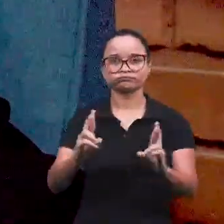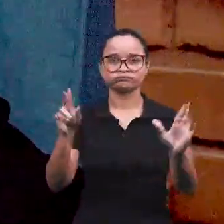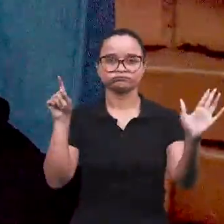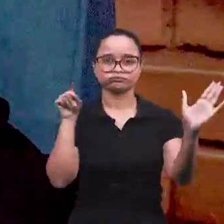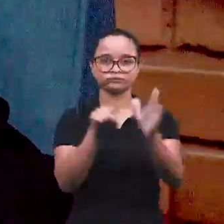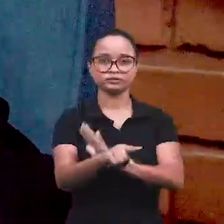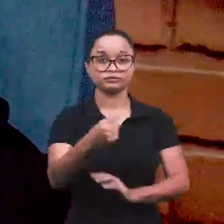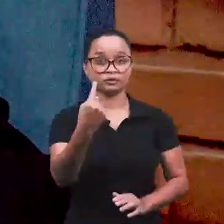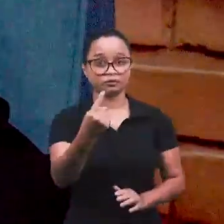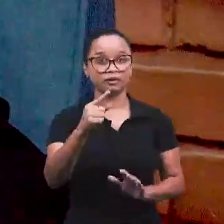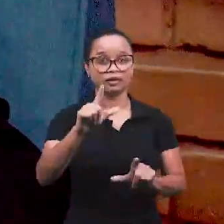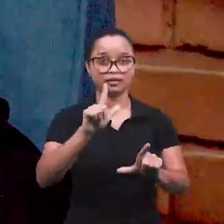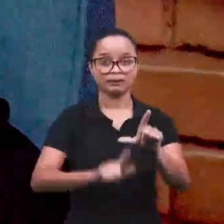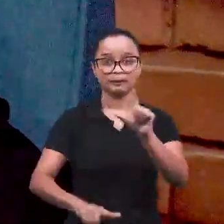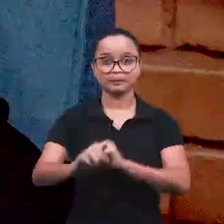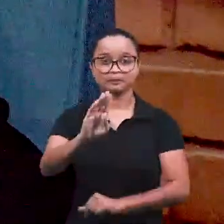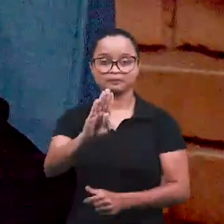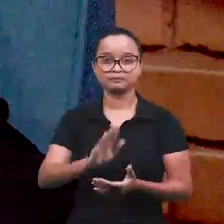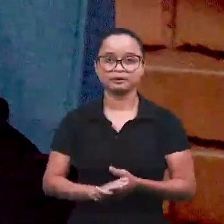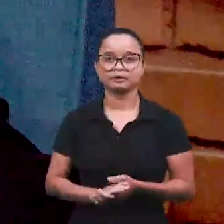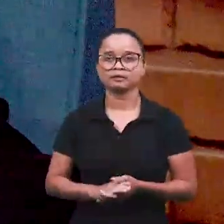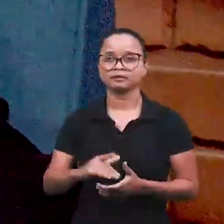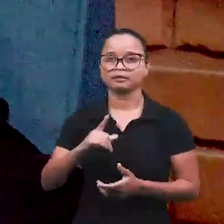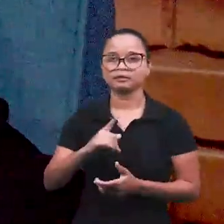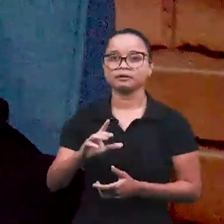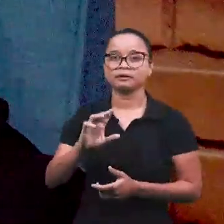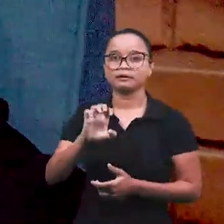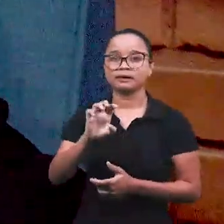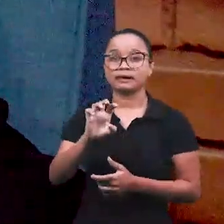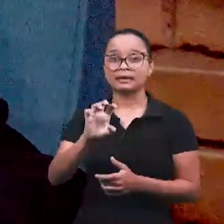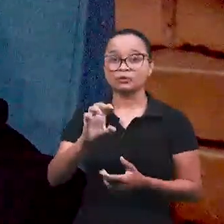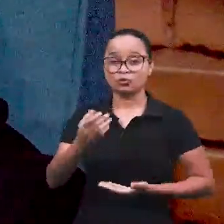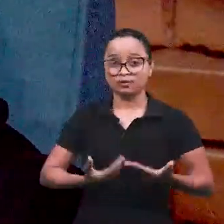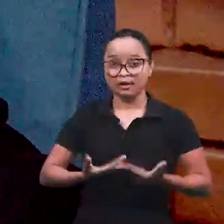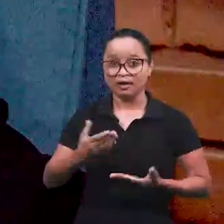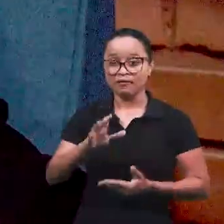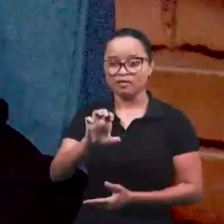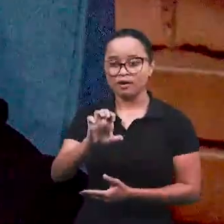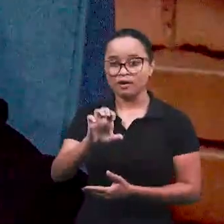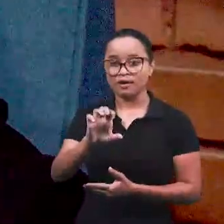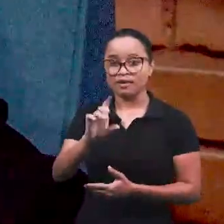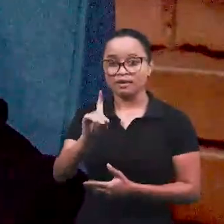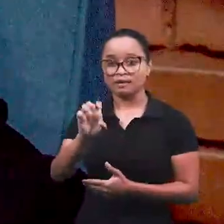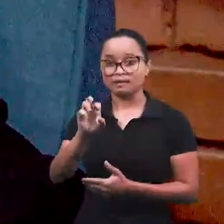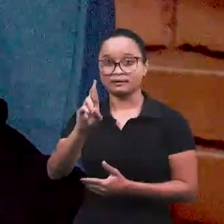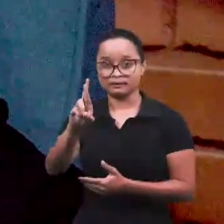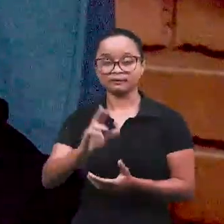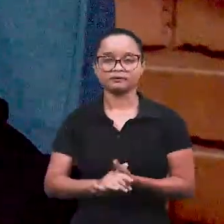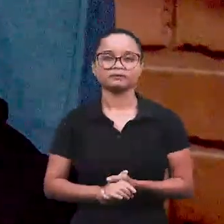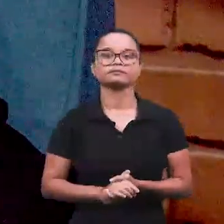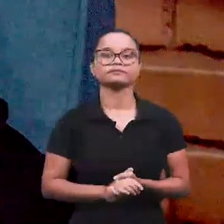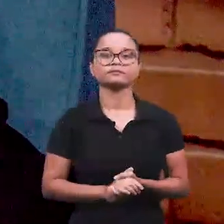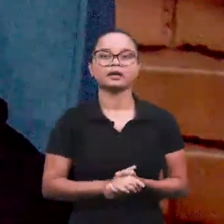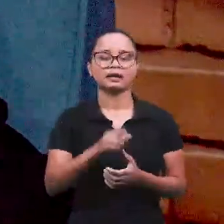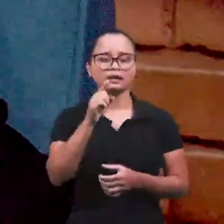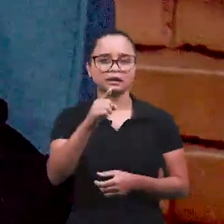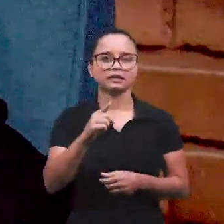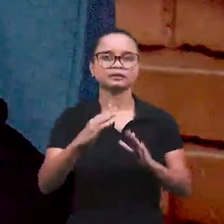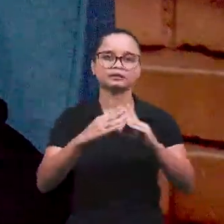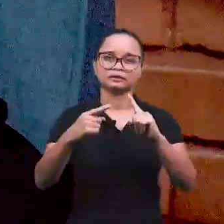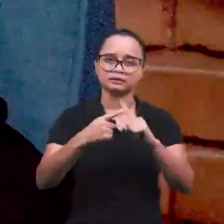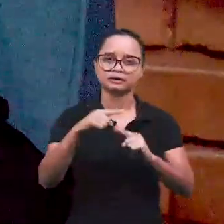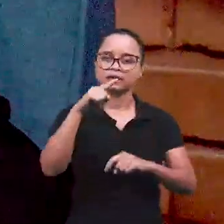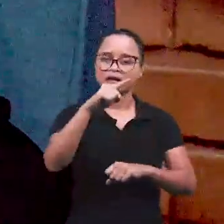B, e ela foi escrita pelo nosso irmão Éden de Oliveira Santos, da Igreja de São Luís, no estado